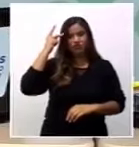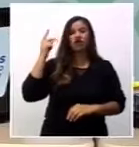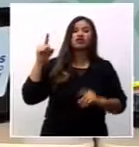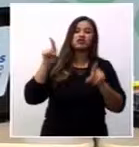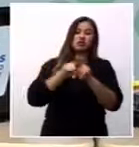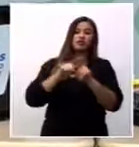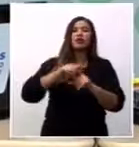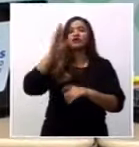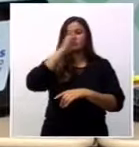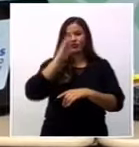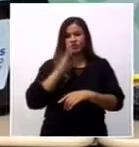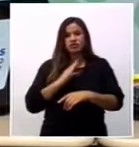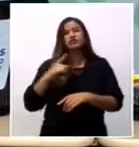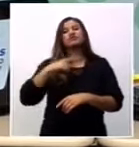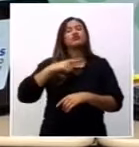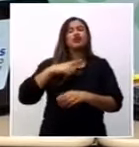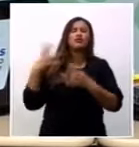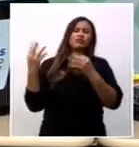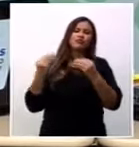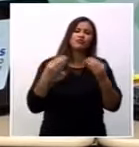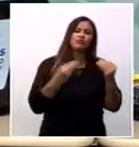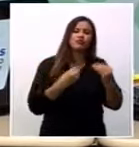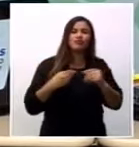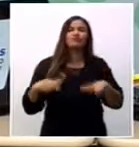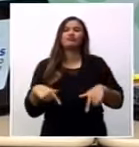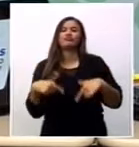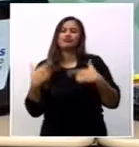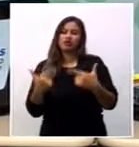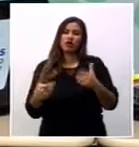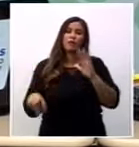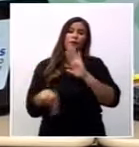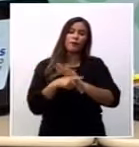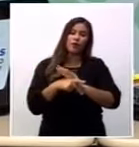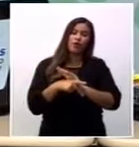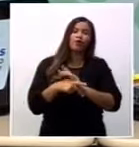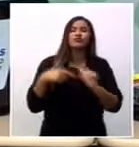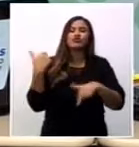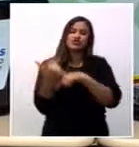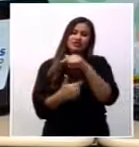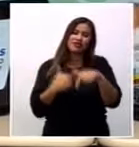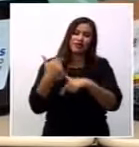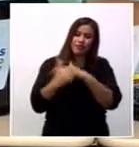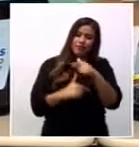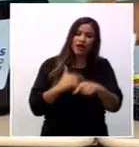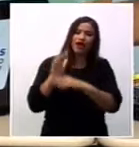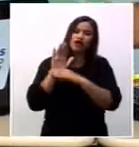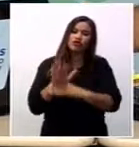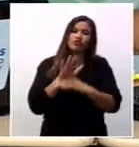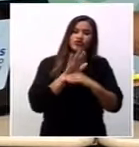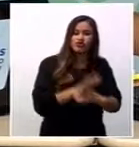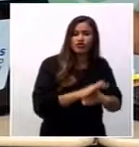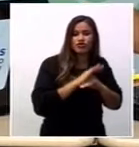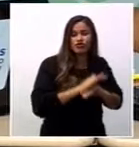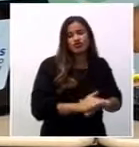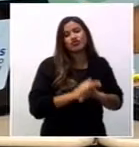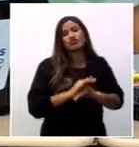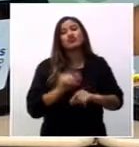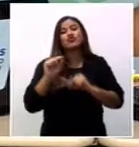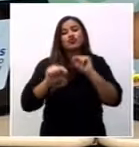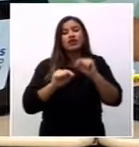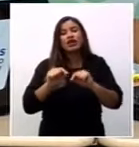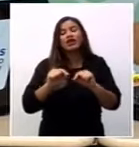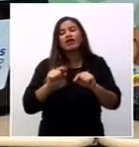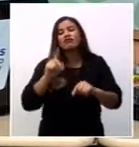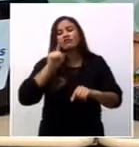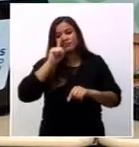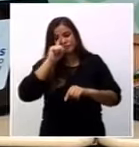Brasil, nós temos diversas iniciativas que trabalham em conjunto com essa temática de riscos,